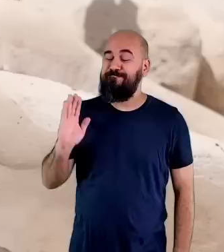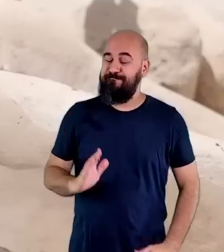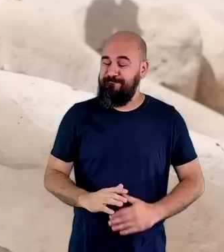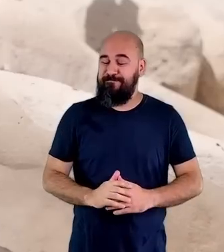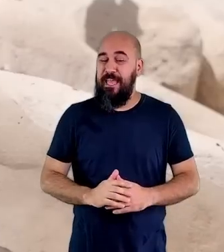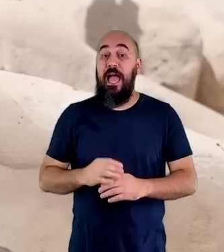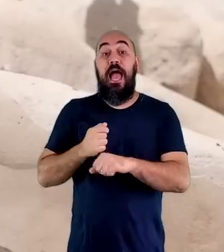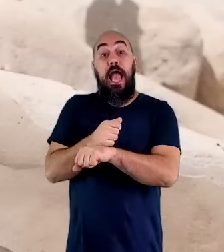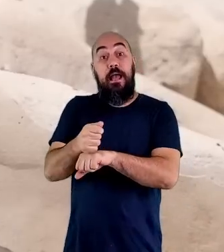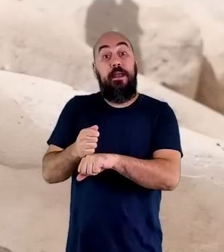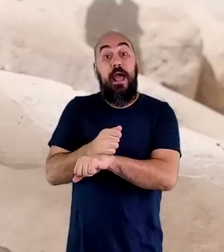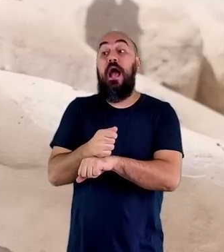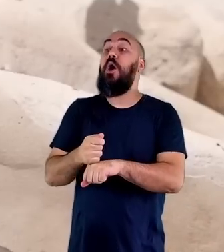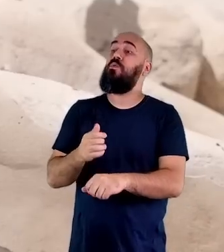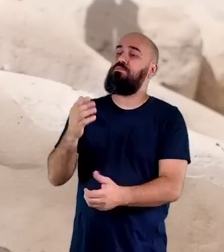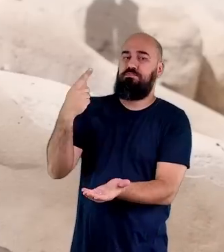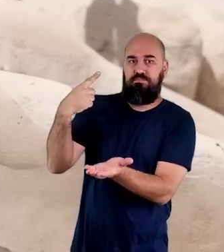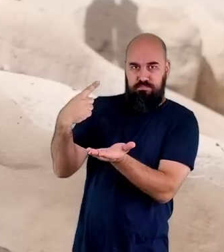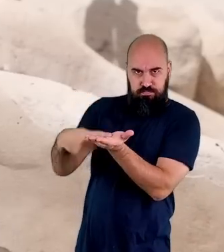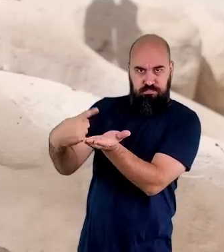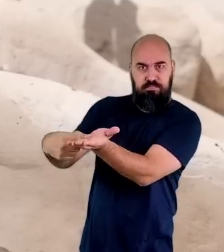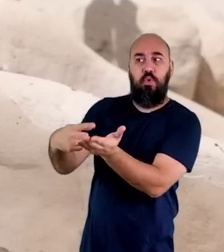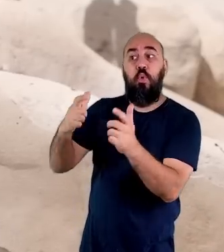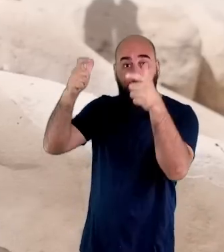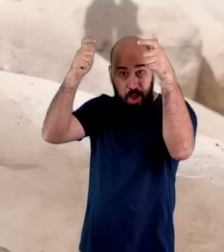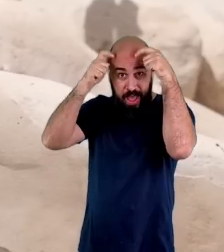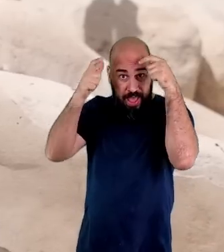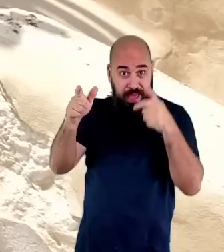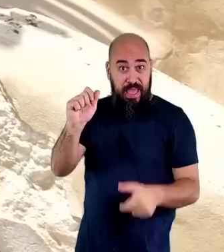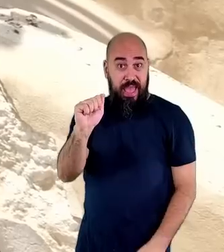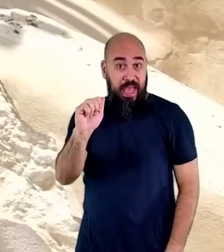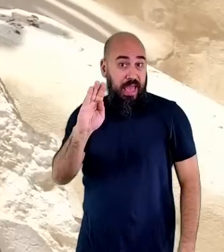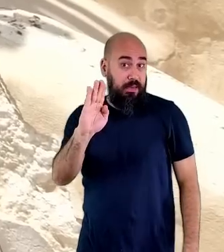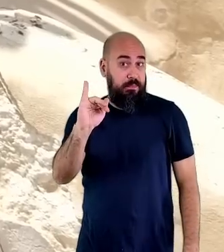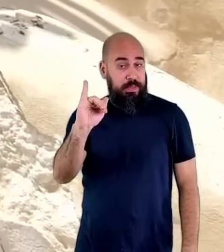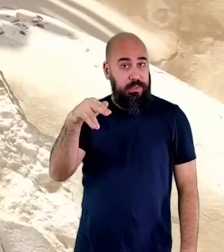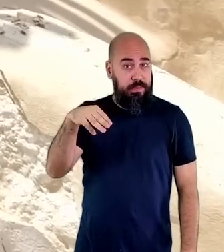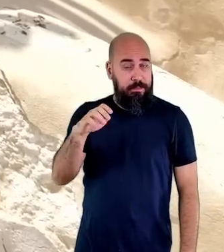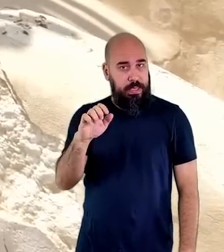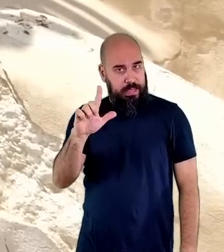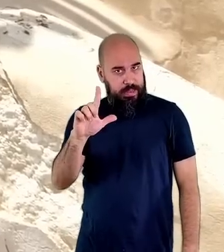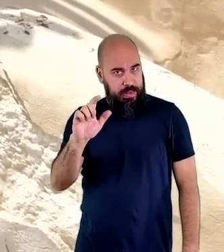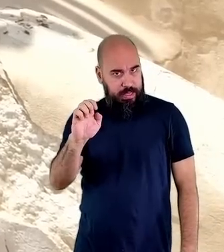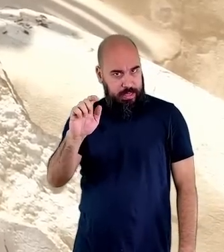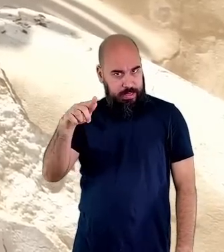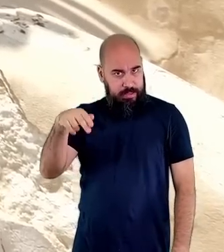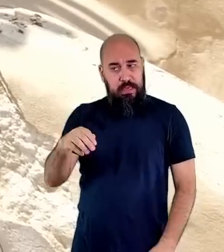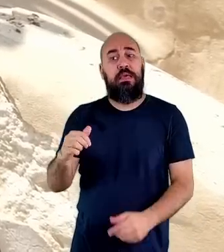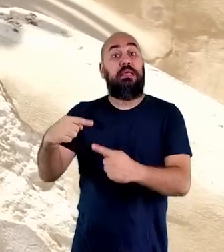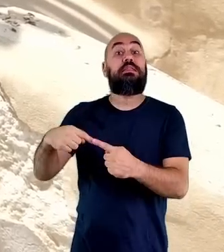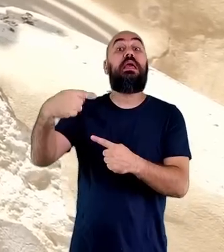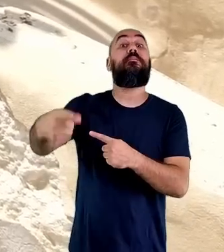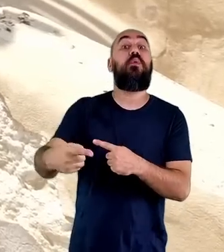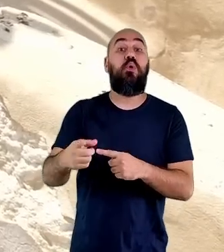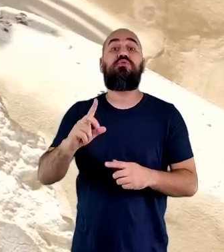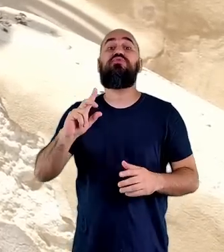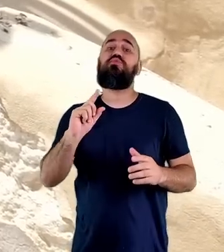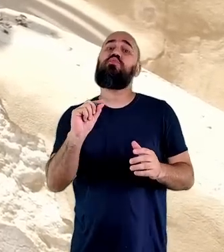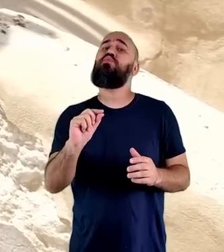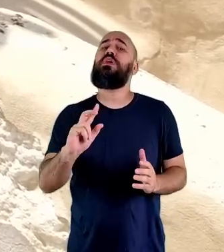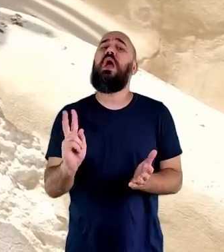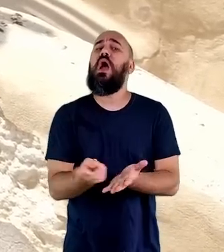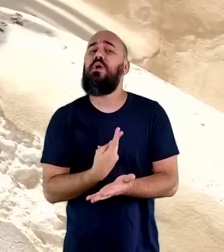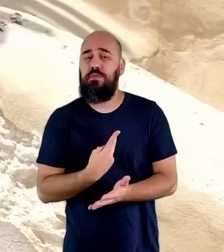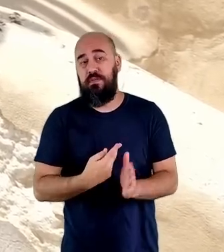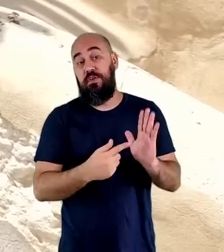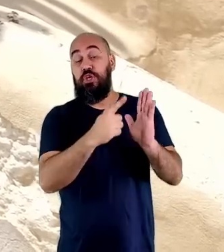juramentos. Depois que Abraão fez essa aliança com o rei Abimeleque, você vai para Gênesis, capítulo 26, e você